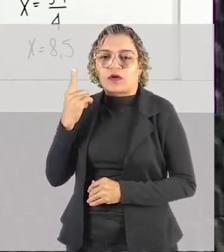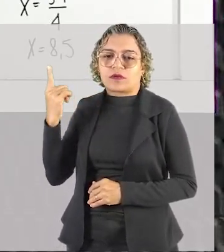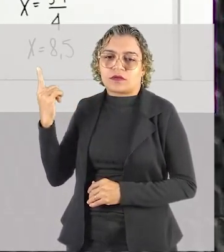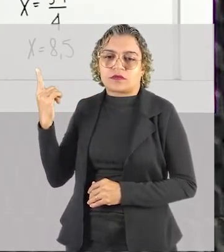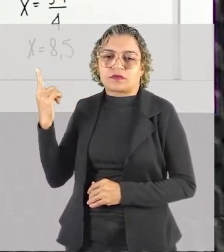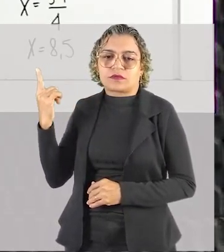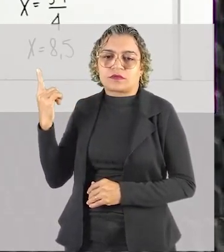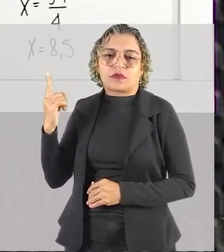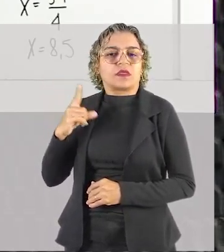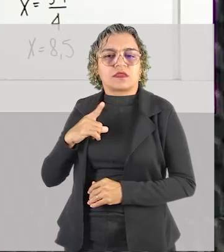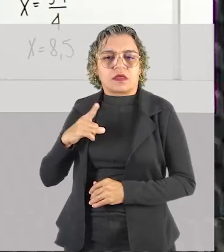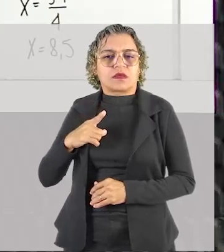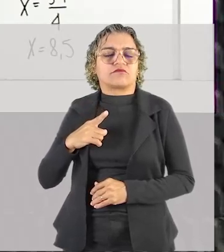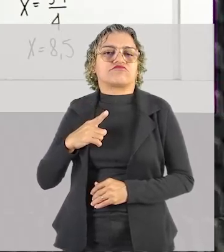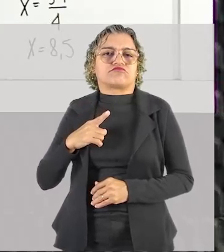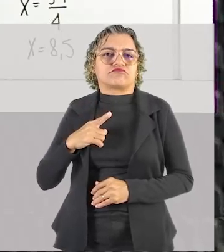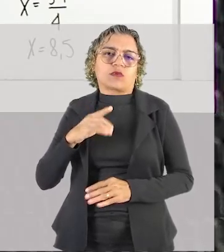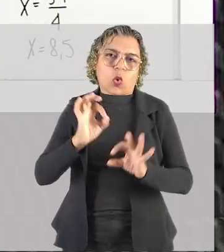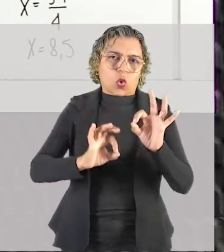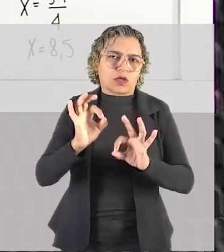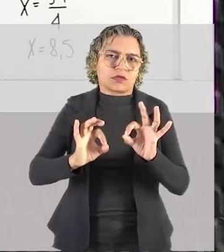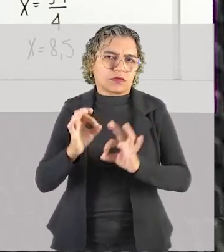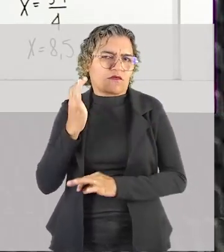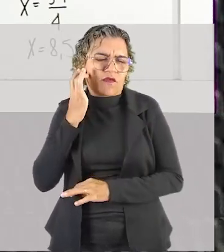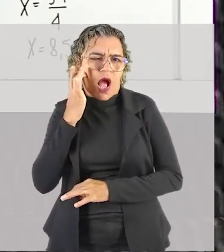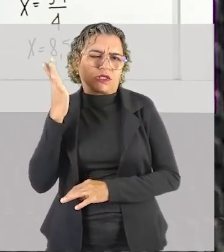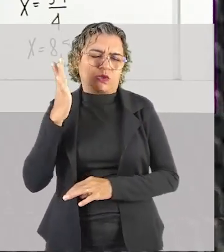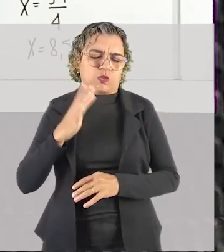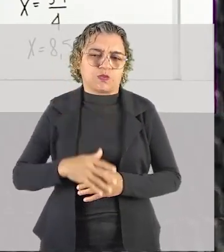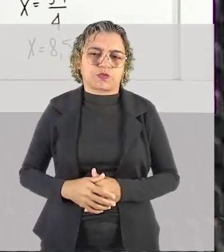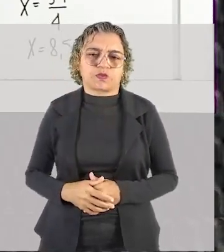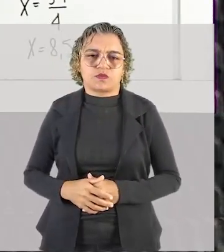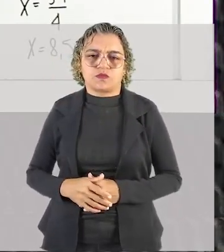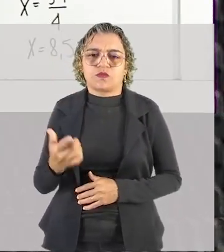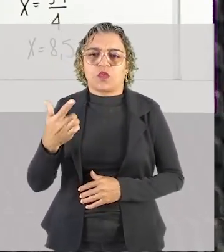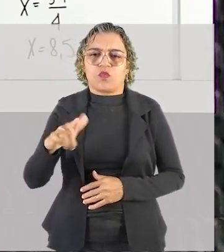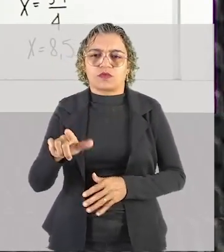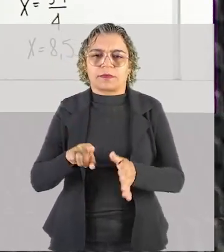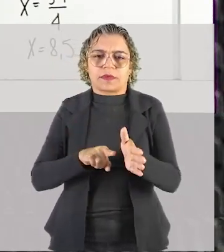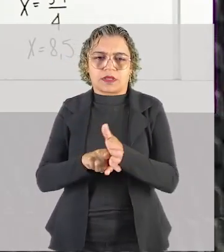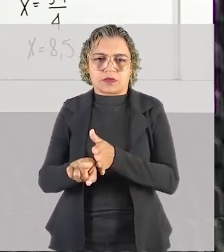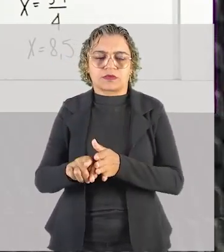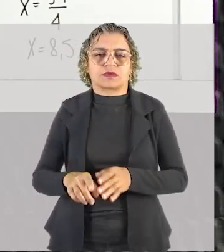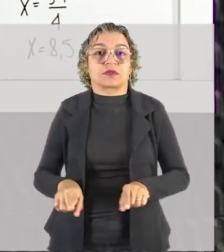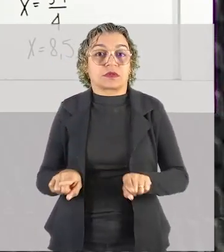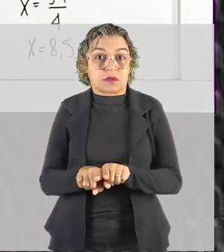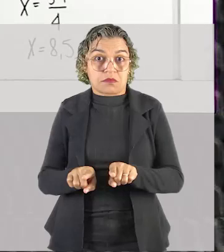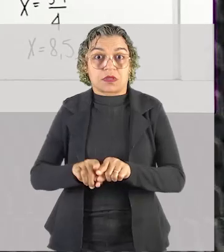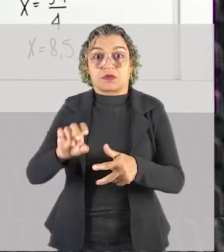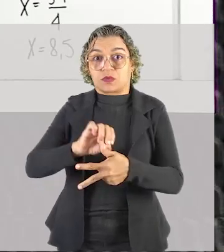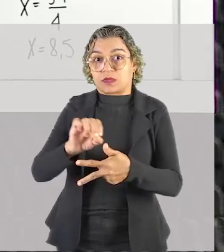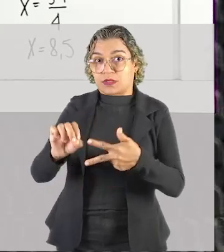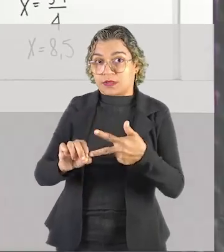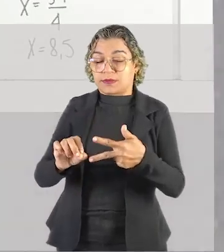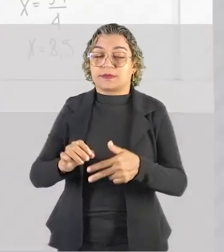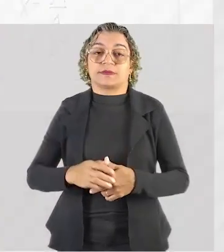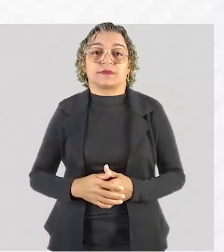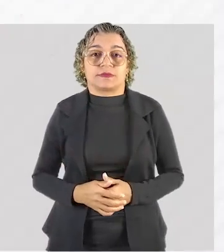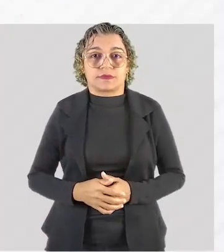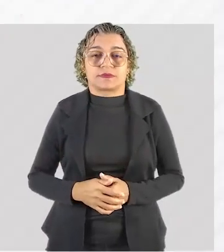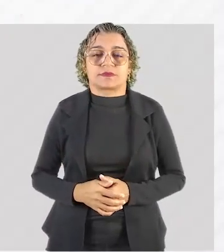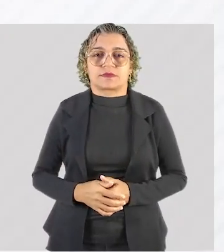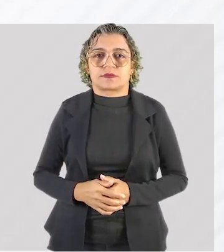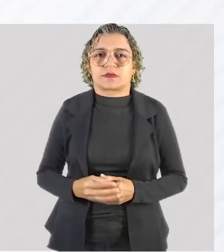mas dá para fazer tranquilamente. Ok, turminha? Vamos para mais uma questão também do Enem.